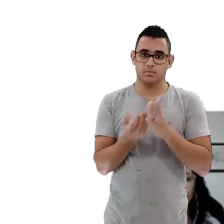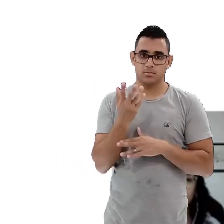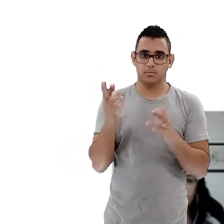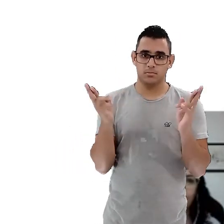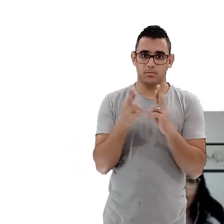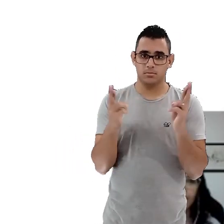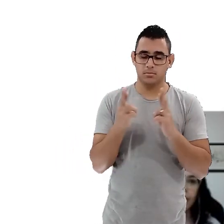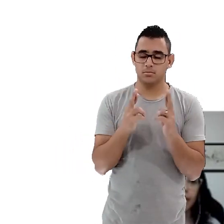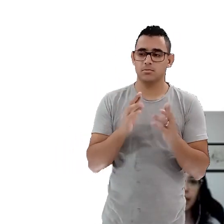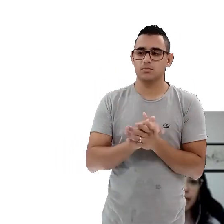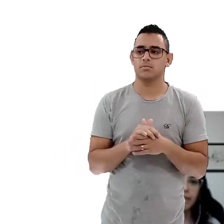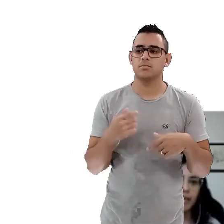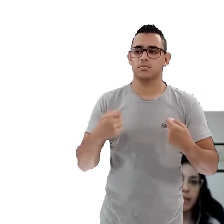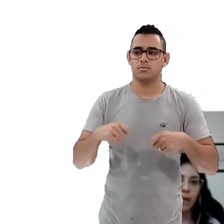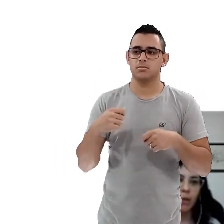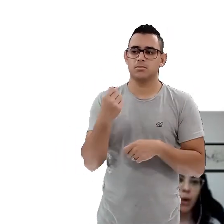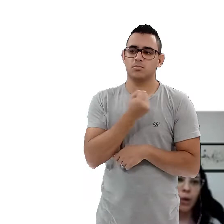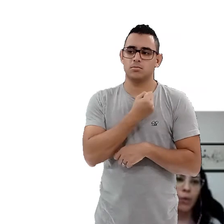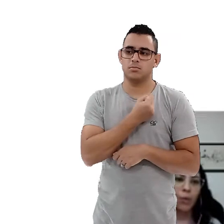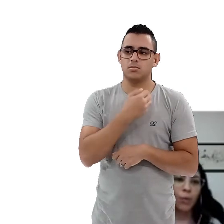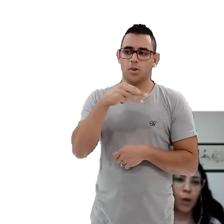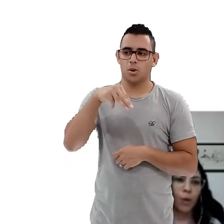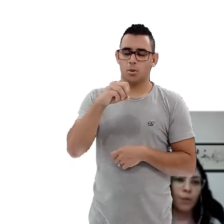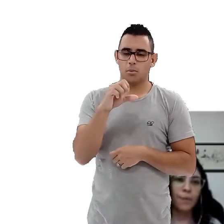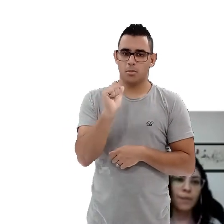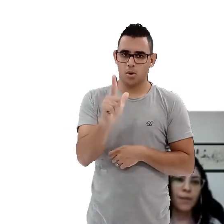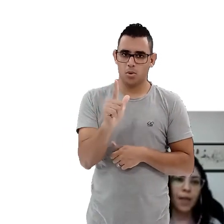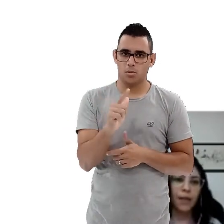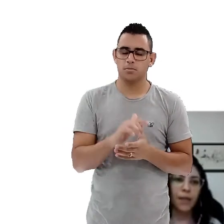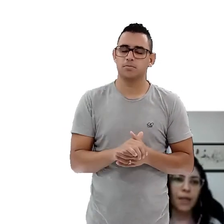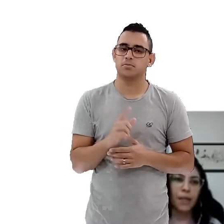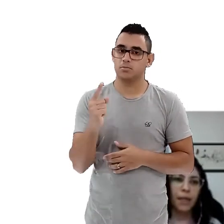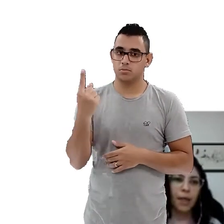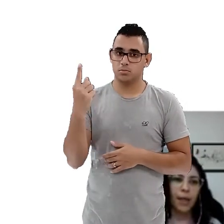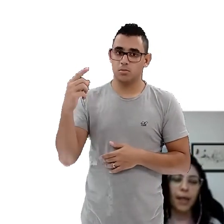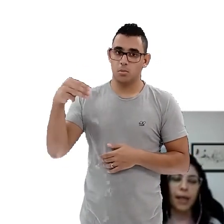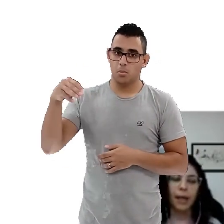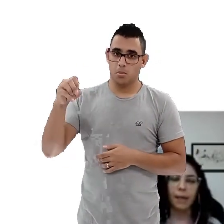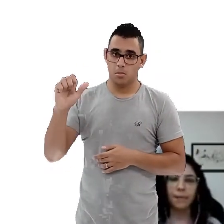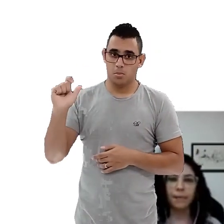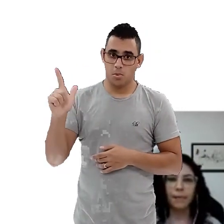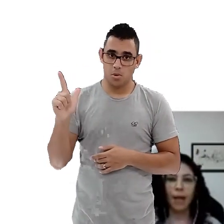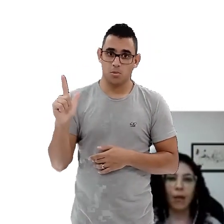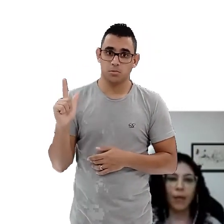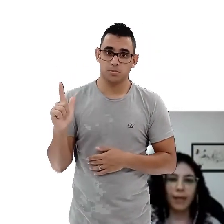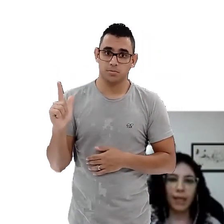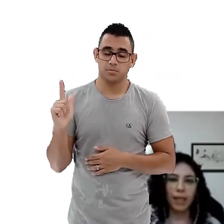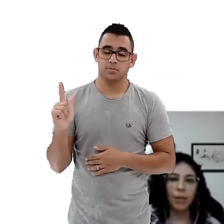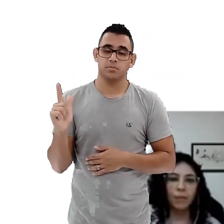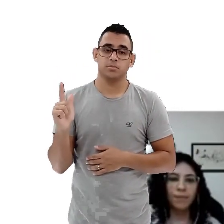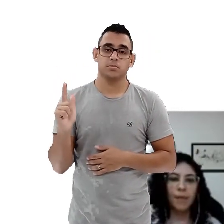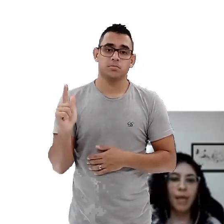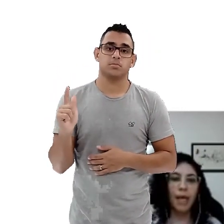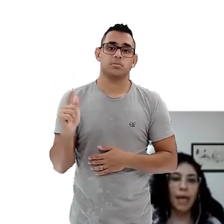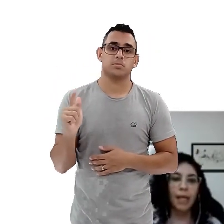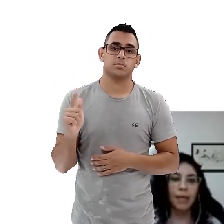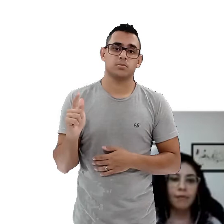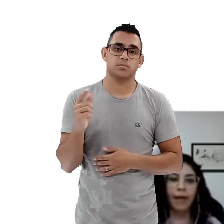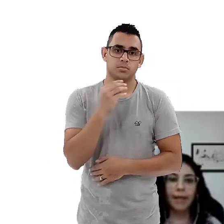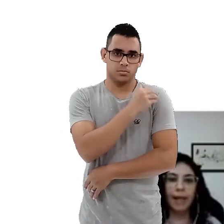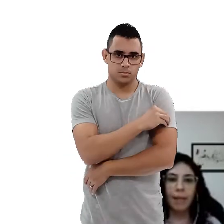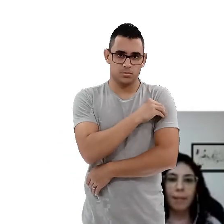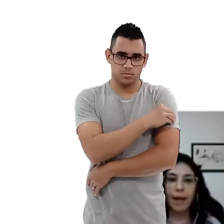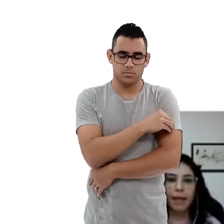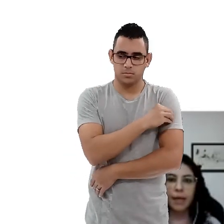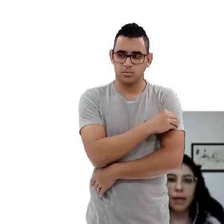Do número de mol. Então, aqui a gente vai ter, ó, 1 mol, né, de álcool etílico,